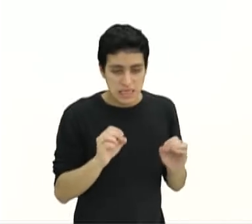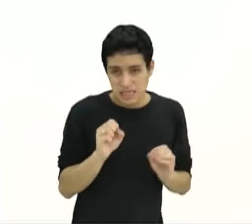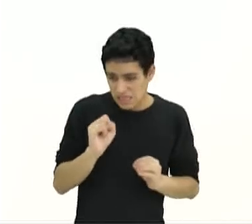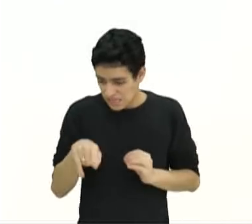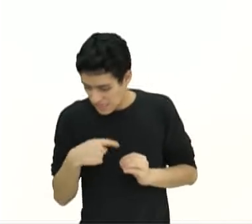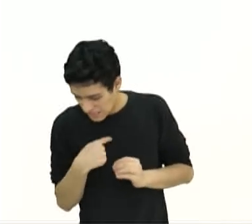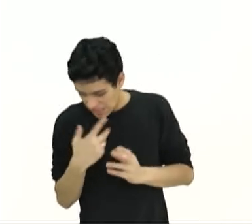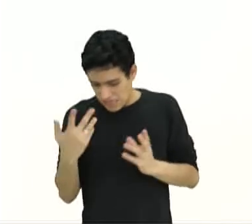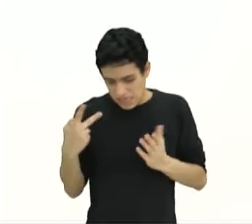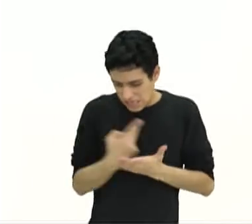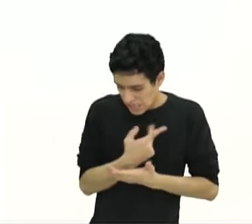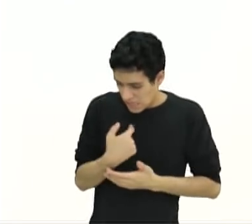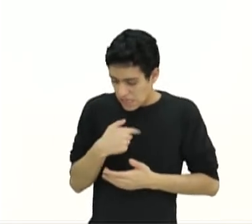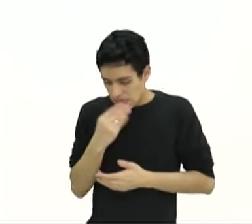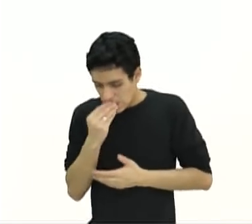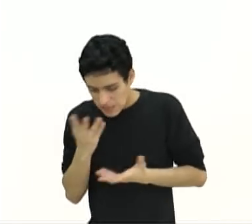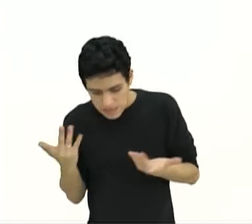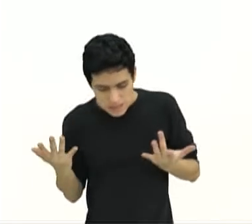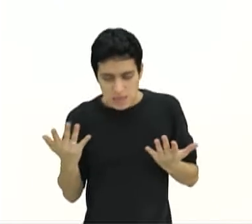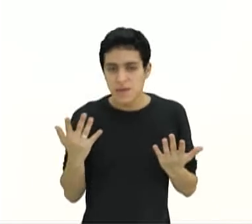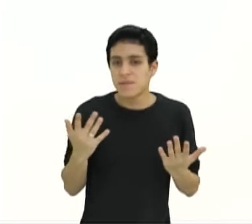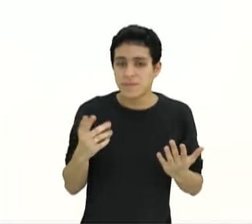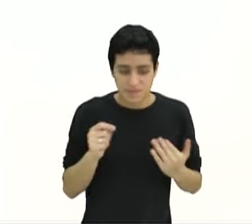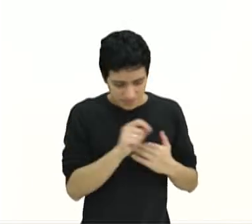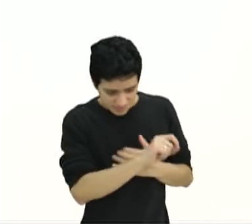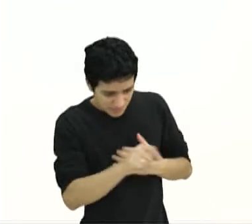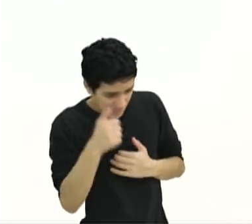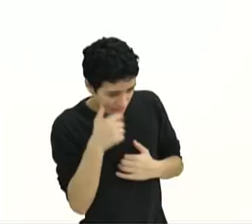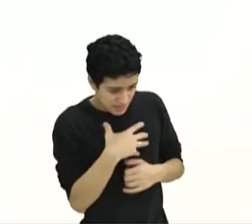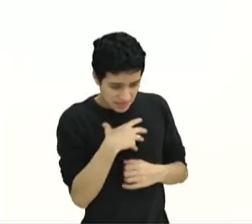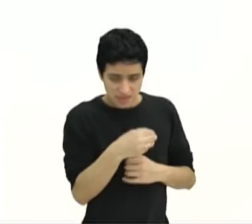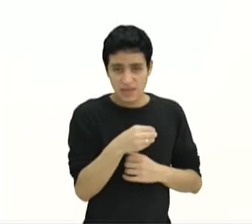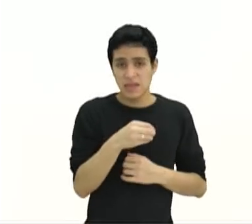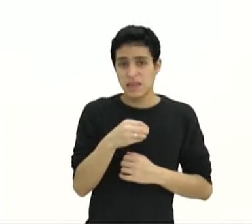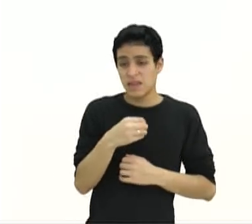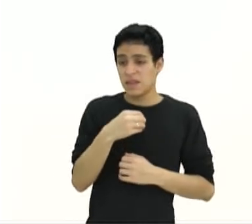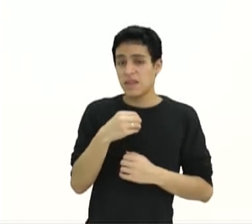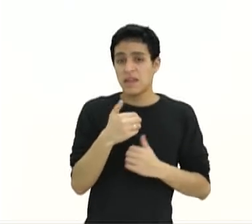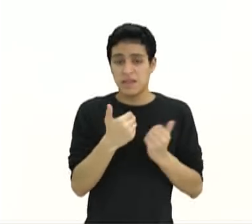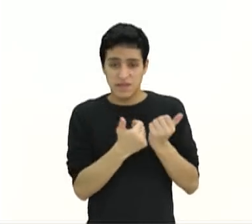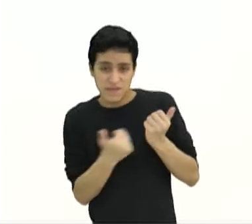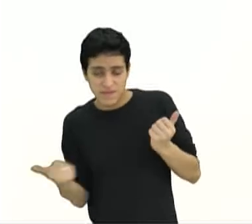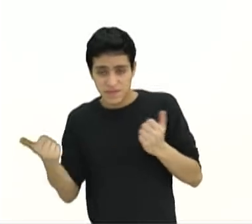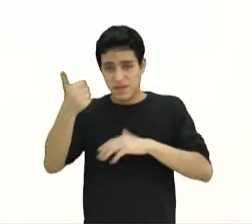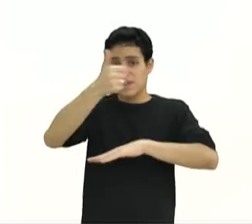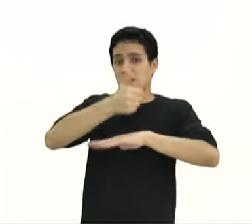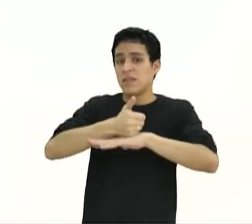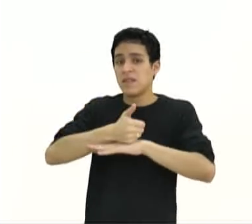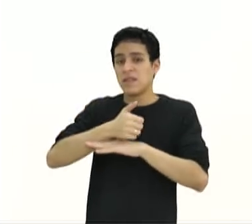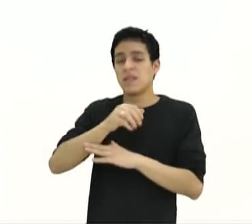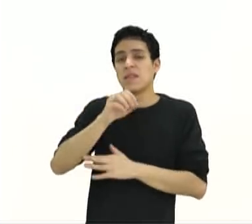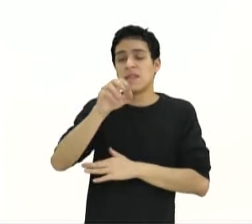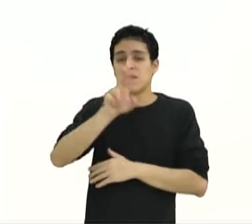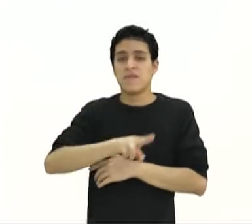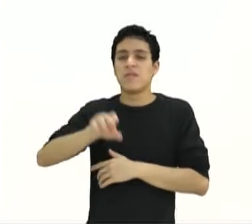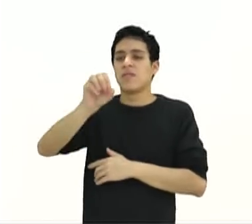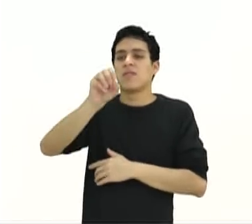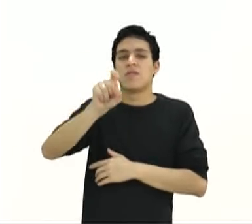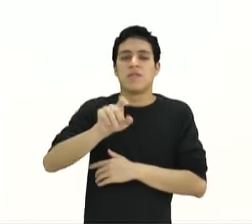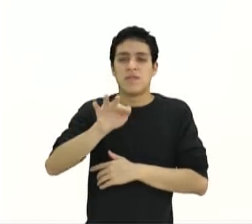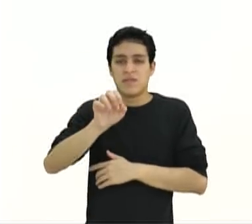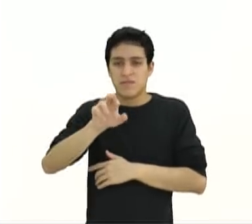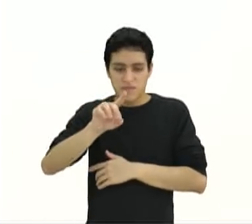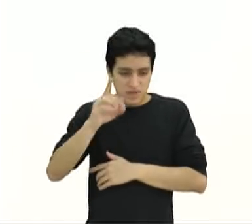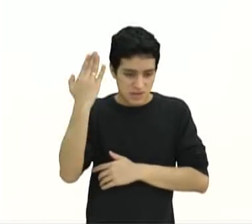bronca e ficaria quieta, sendo as filhas do vice-chanceler da Universidade de Oxford, que na